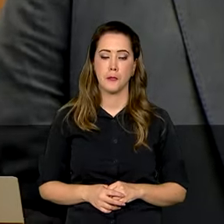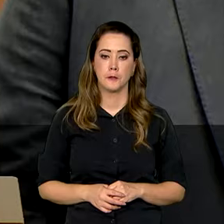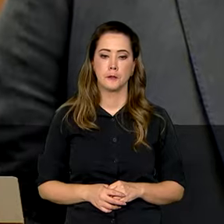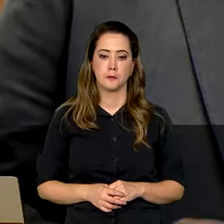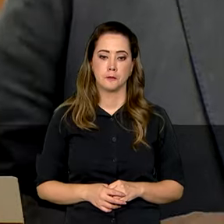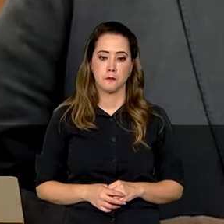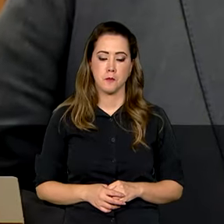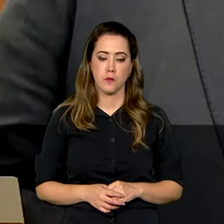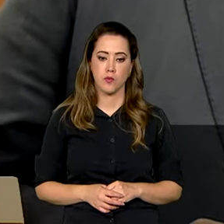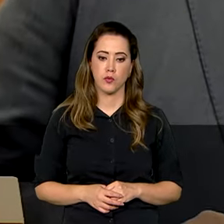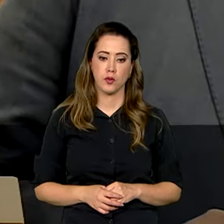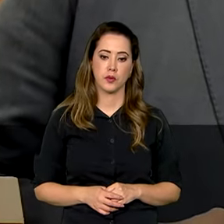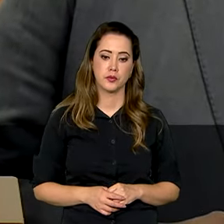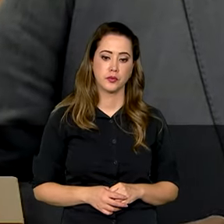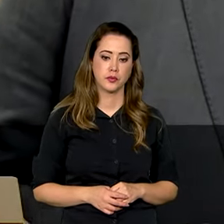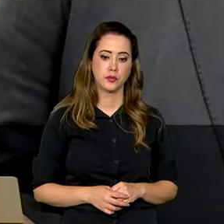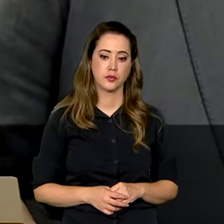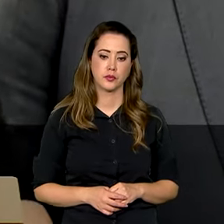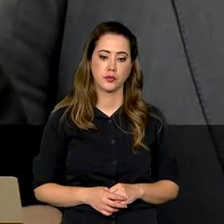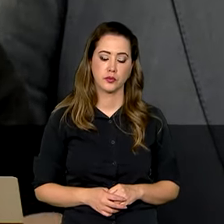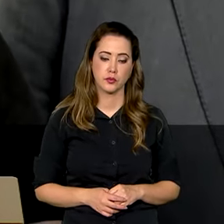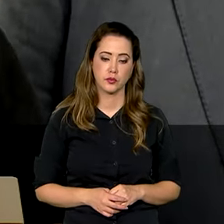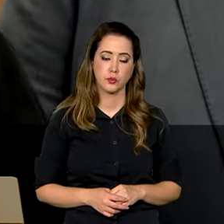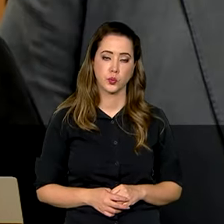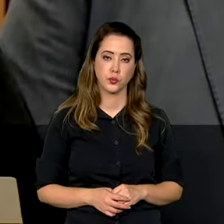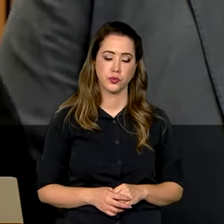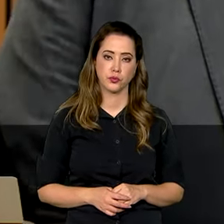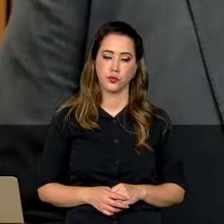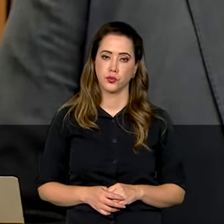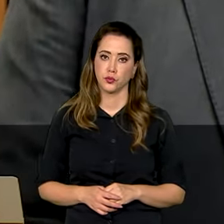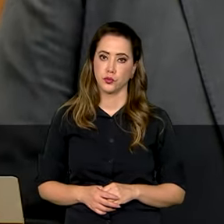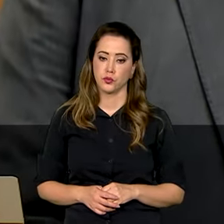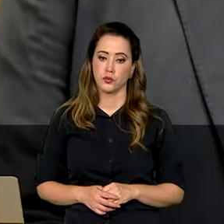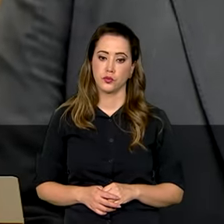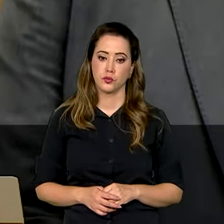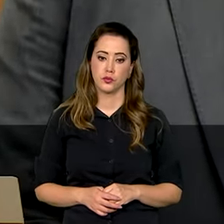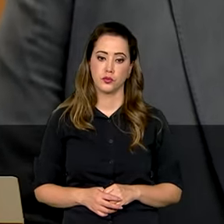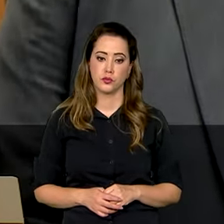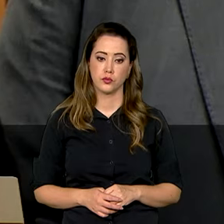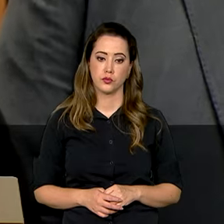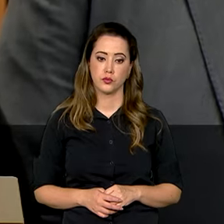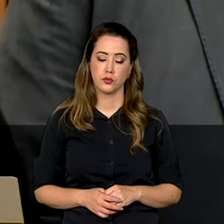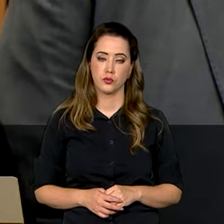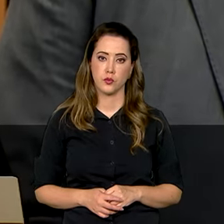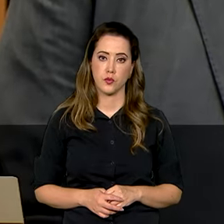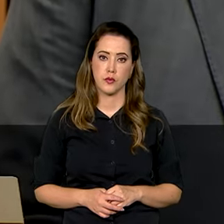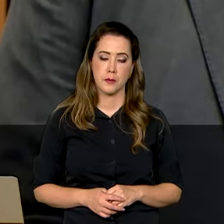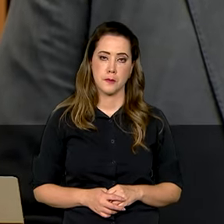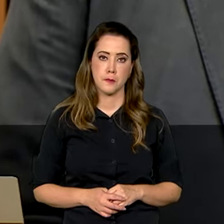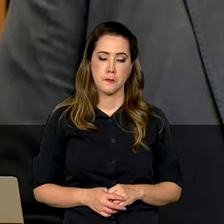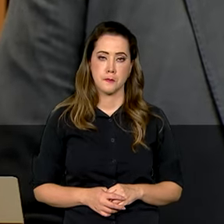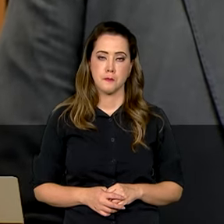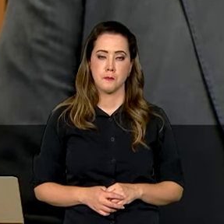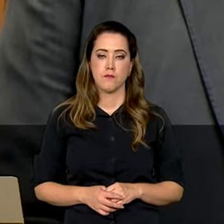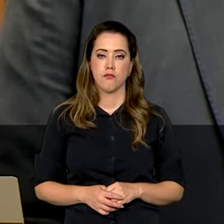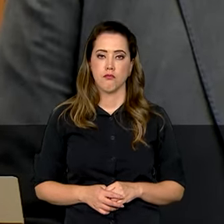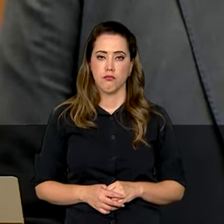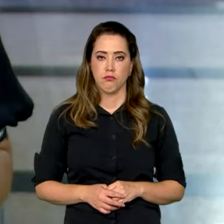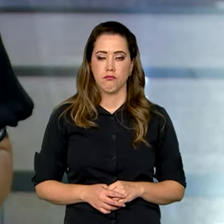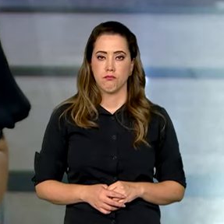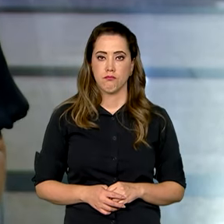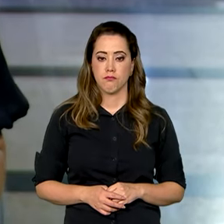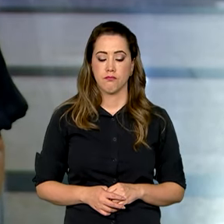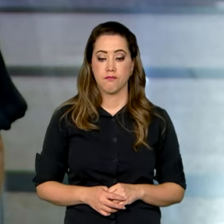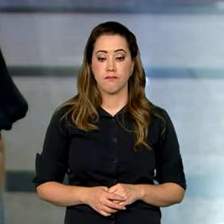militares situa de Retiro militares alto rango que fueron